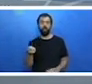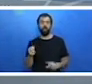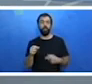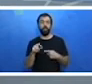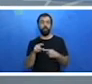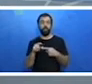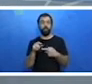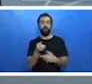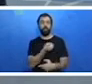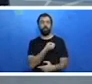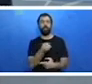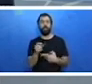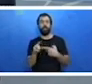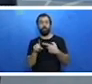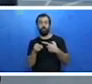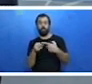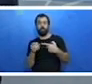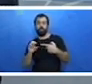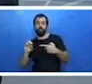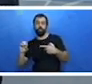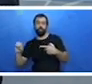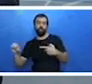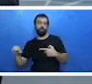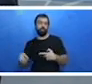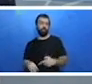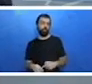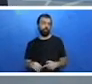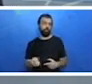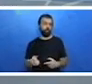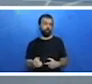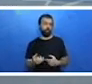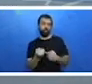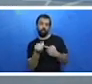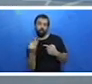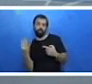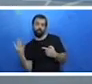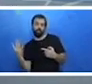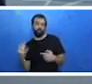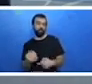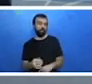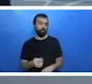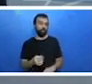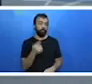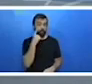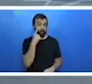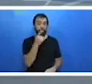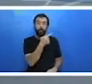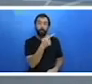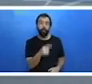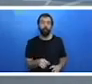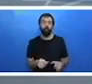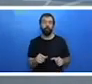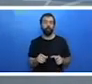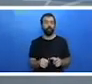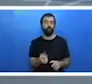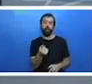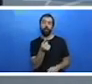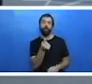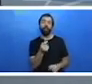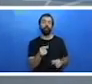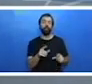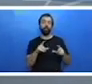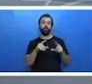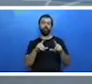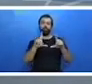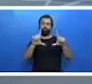também vivemos os números decimais no nosso dia a dia. Quando vocês veem um preço no supermercado, olha